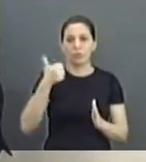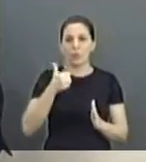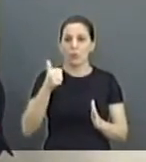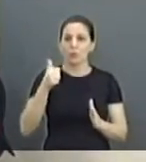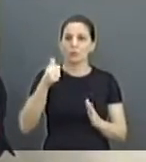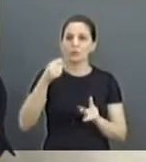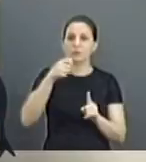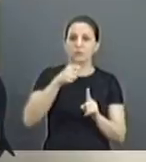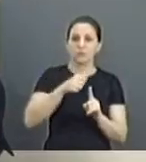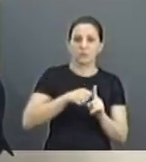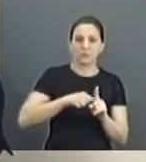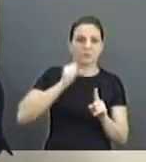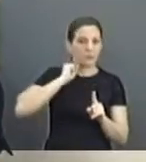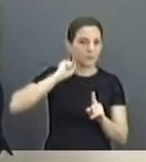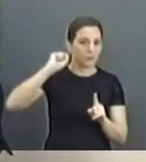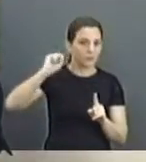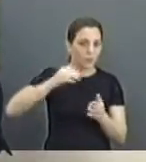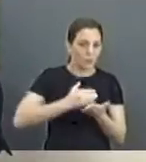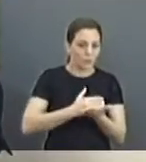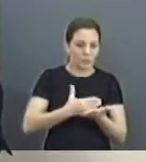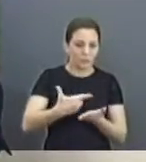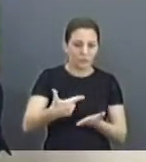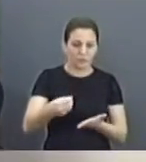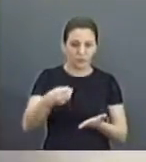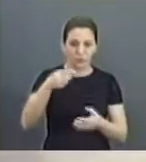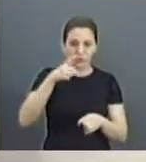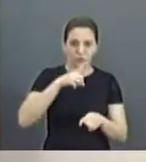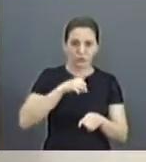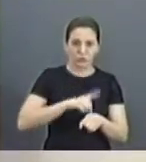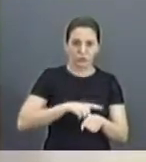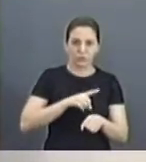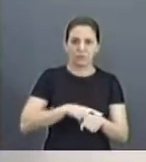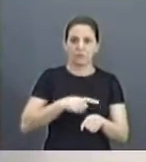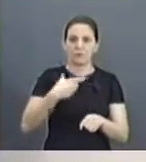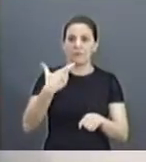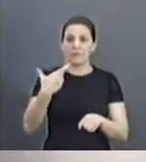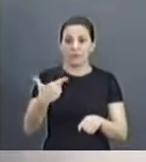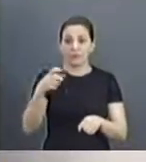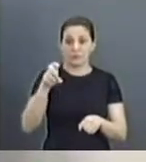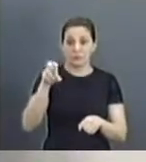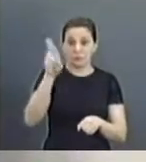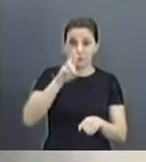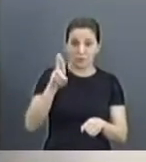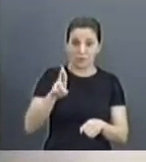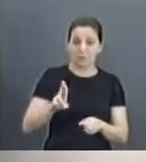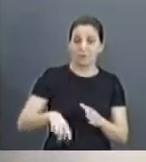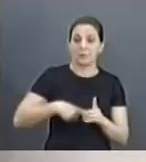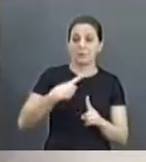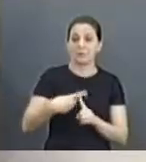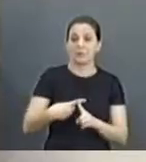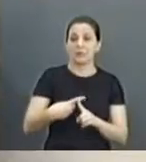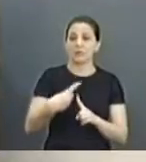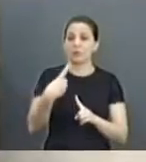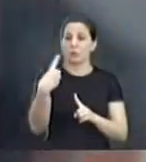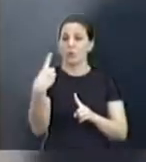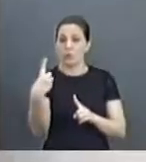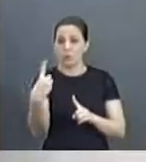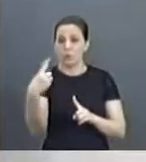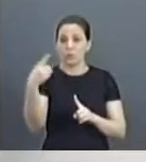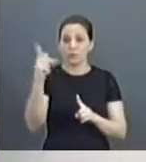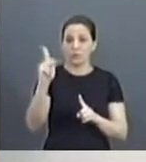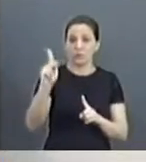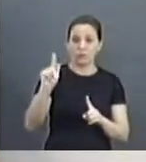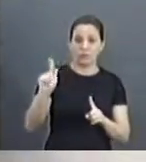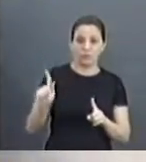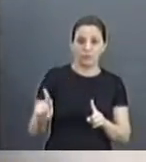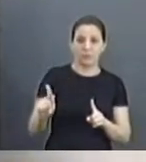das das 20 horas o ingresso vai custar 25 reais e um quilo de alimento que vai ser doado para